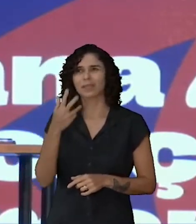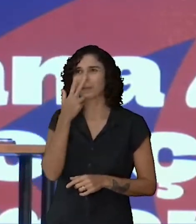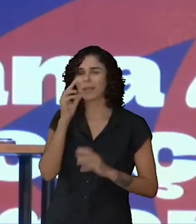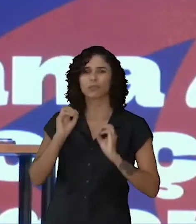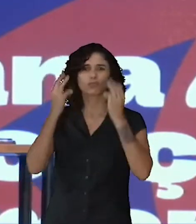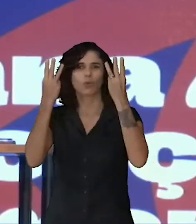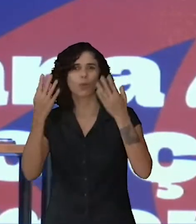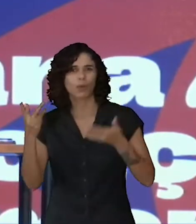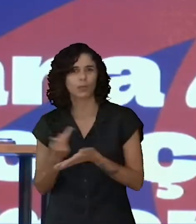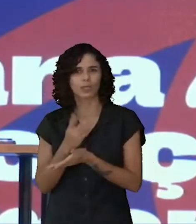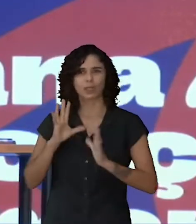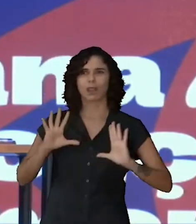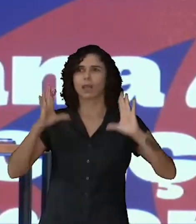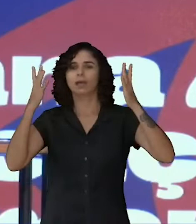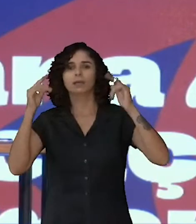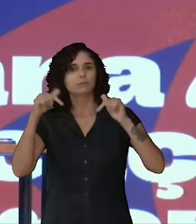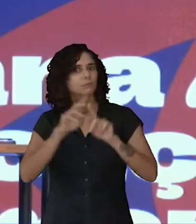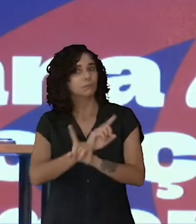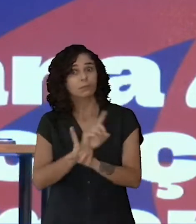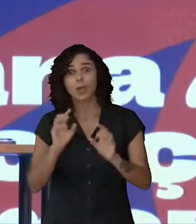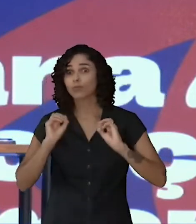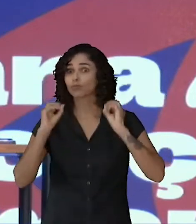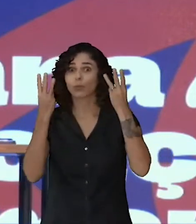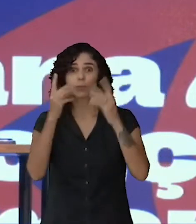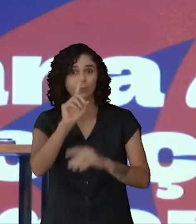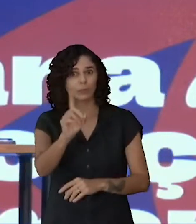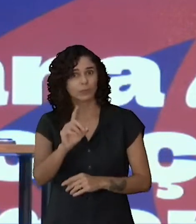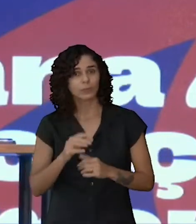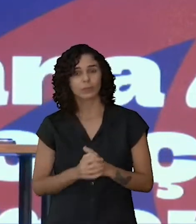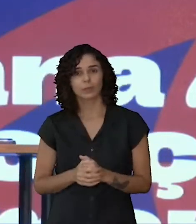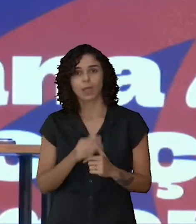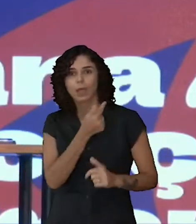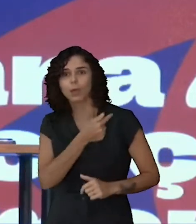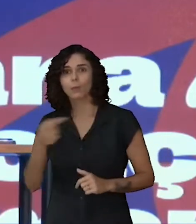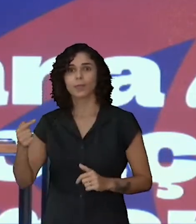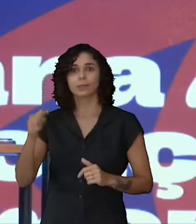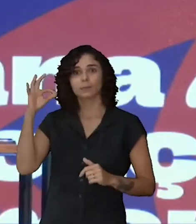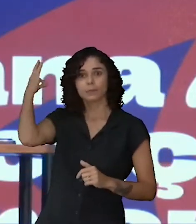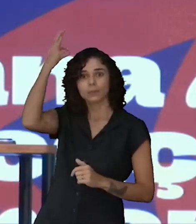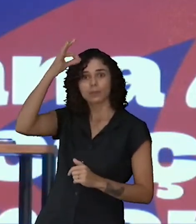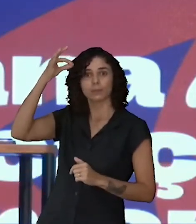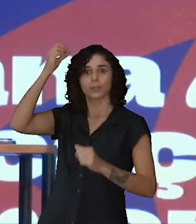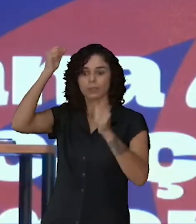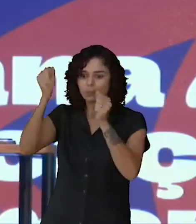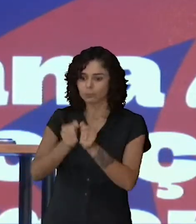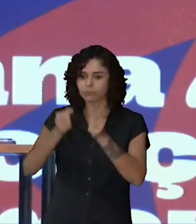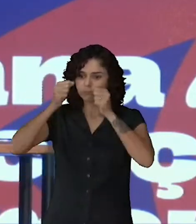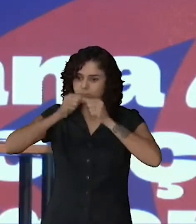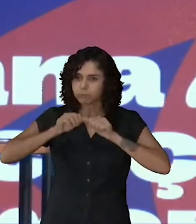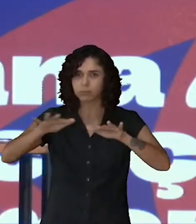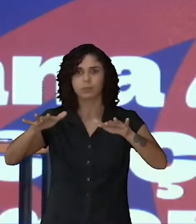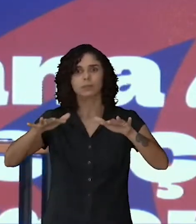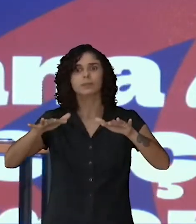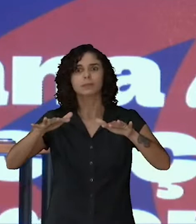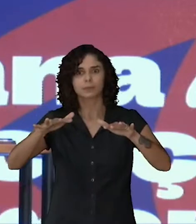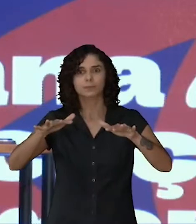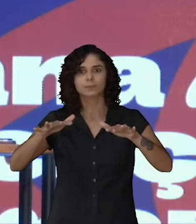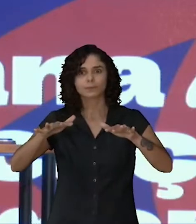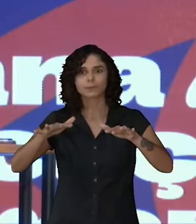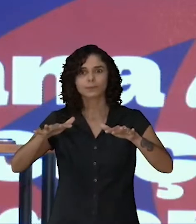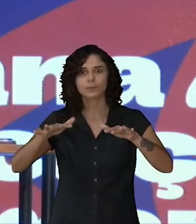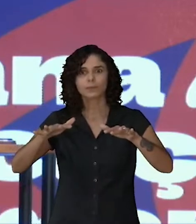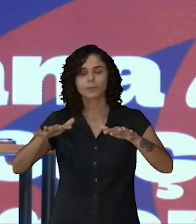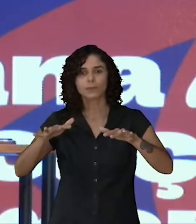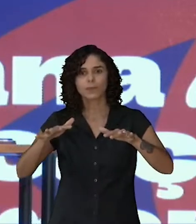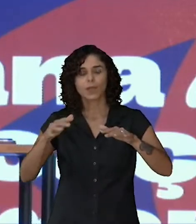acontecendo. É uma semana para o Espírito se manifestar. E a minha oração é que